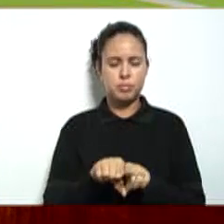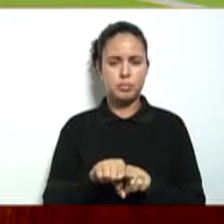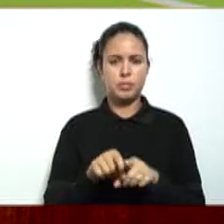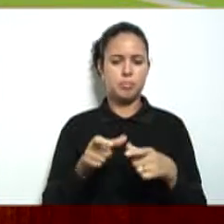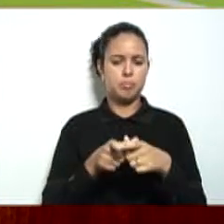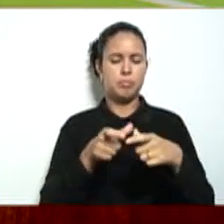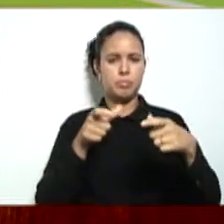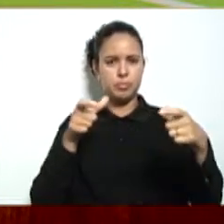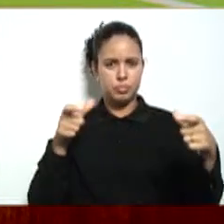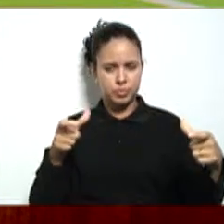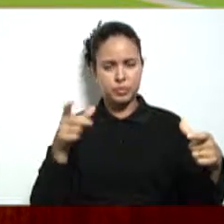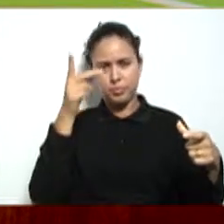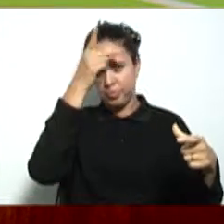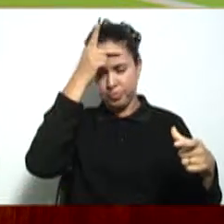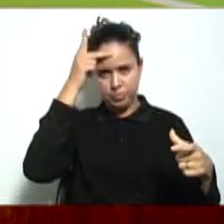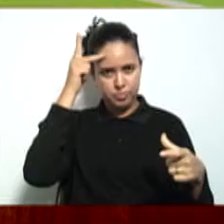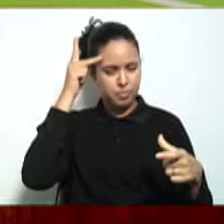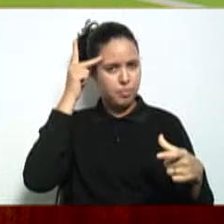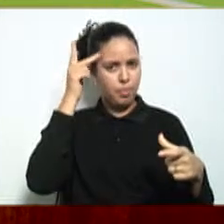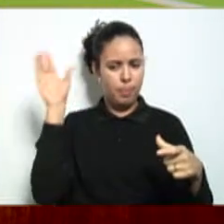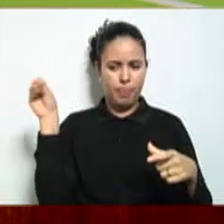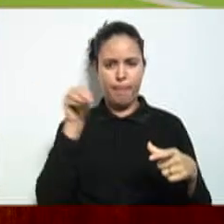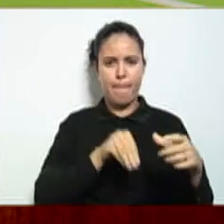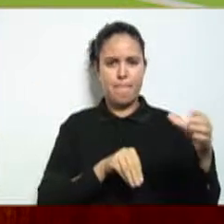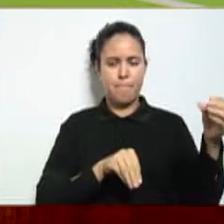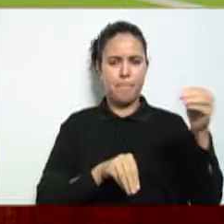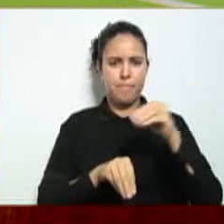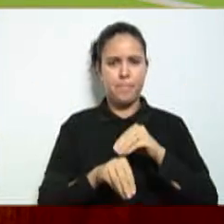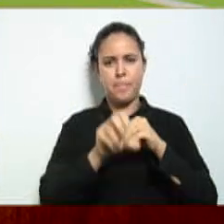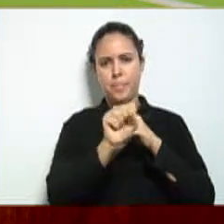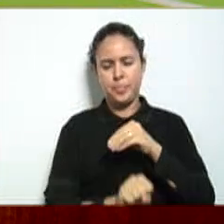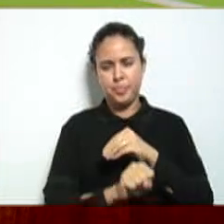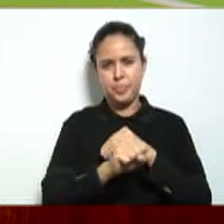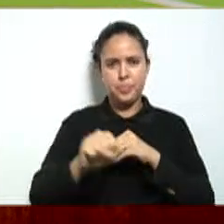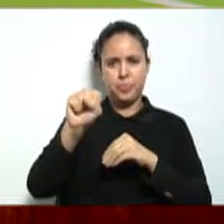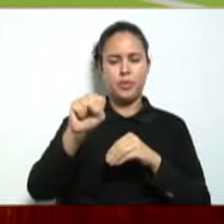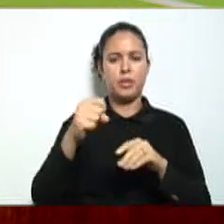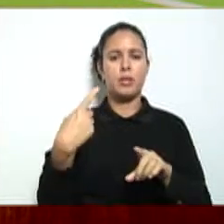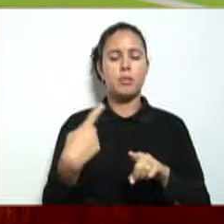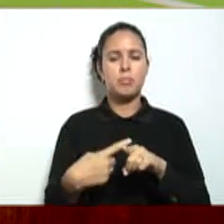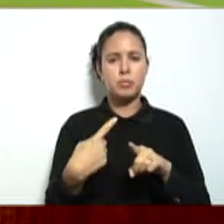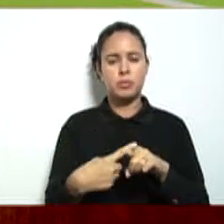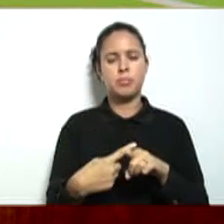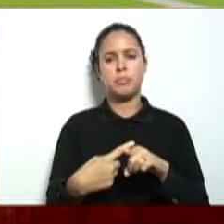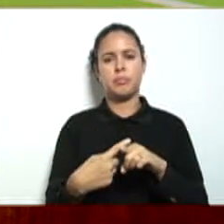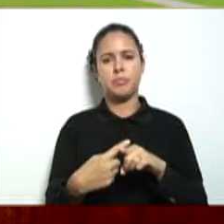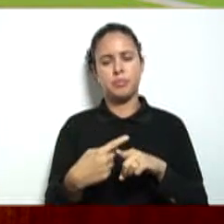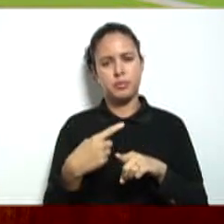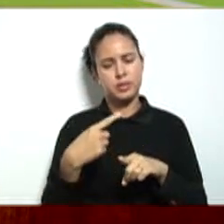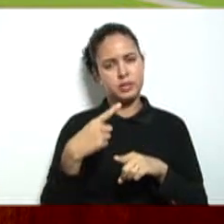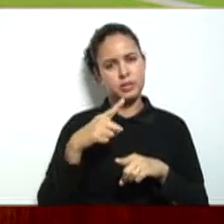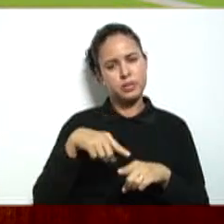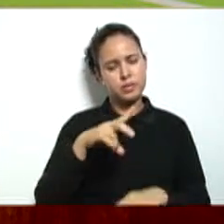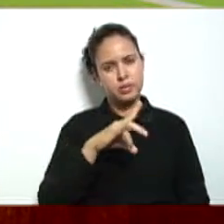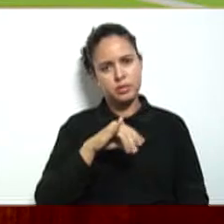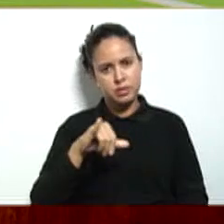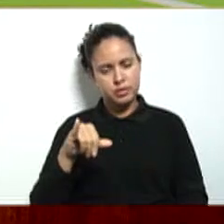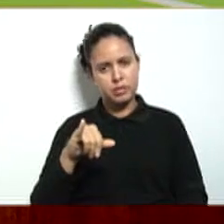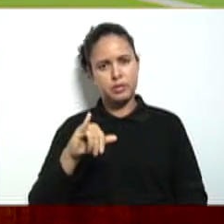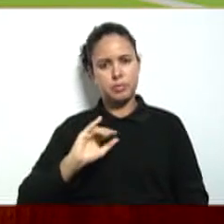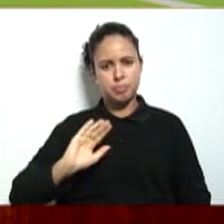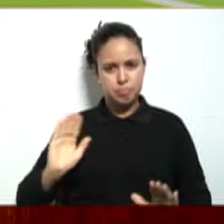maior desses imigrantes para essas regiões sul e sudeste também, que vai impactar no melhor índice